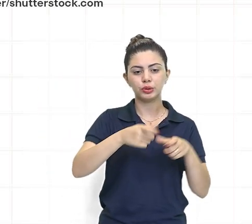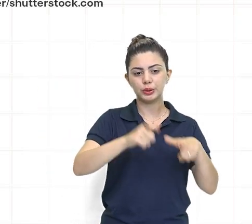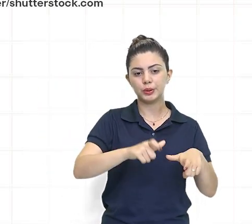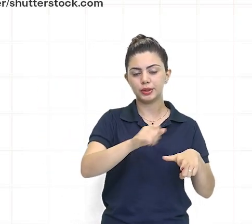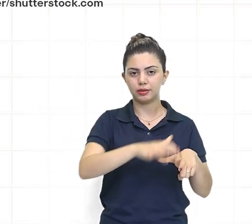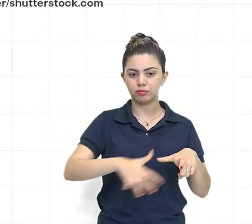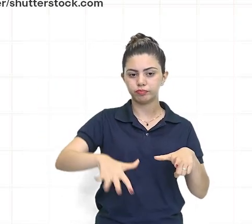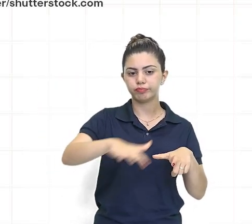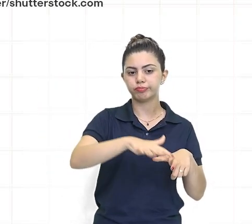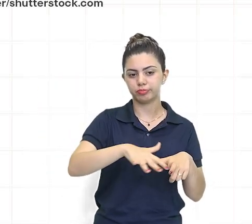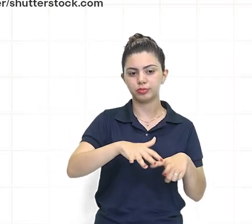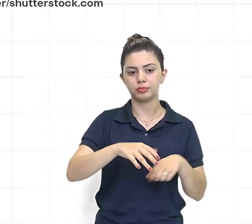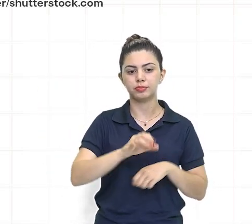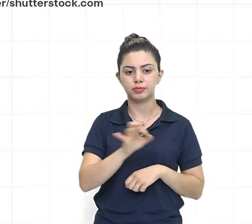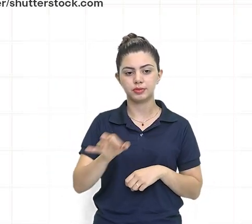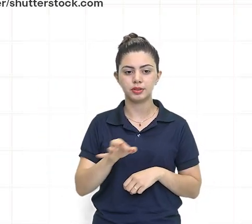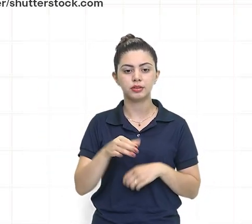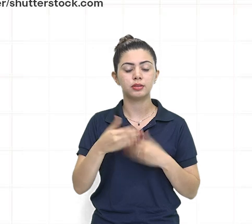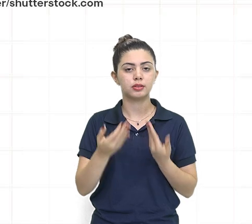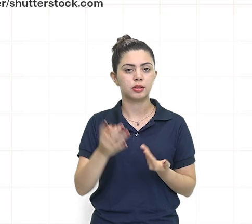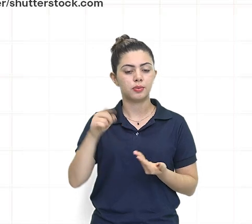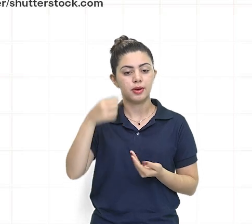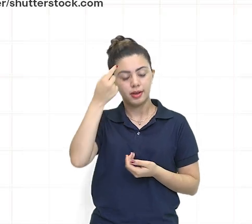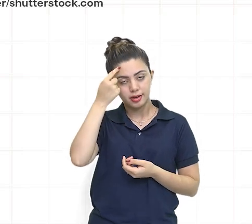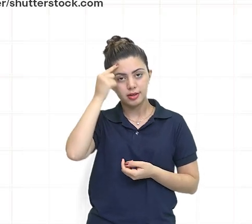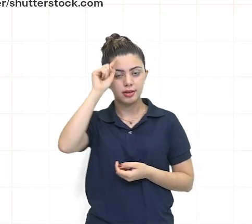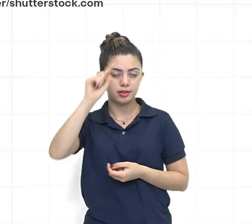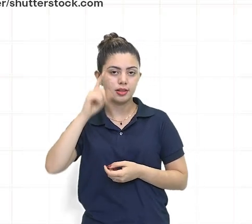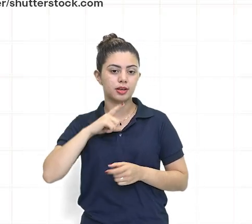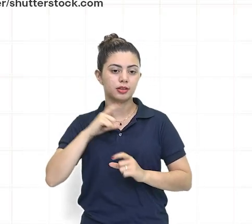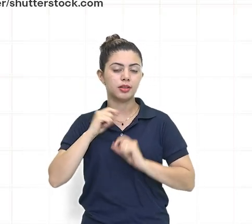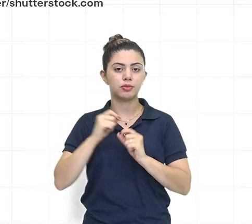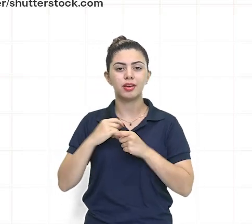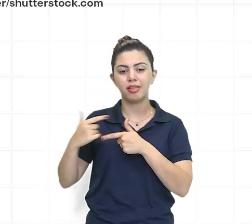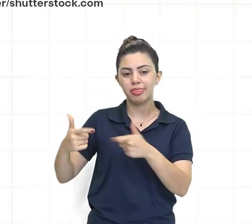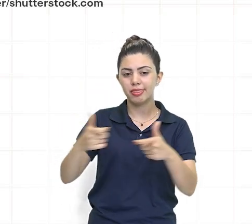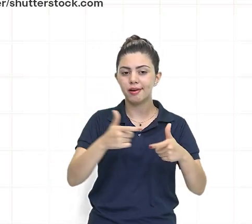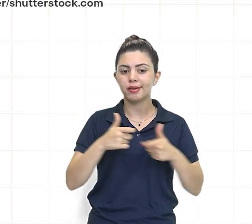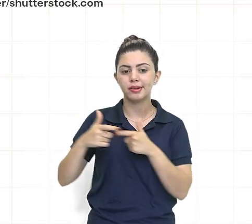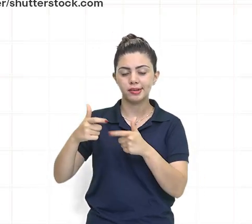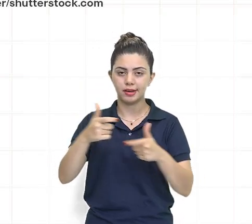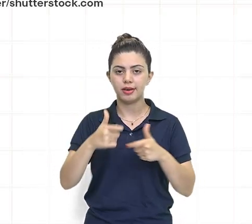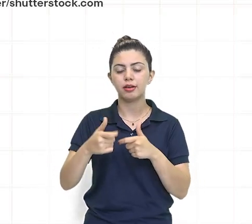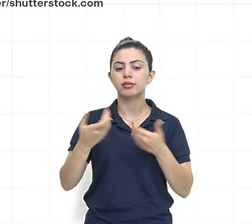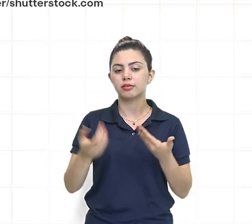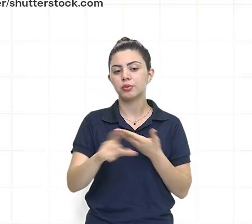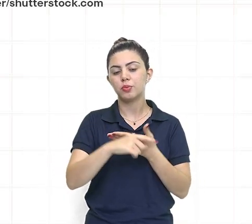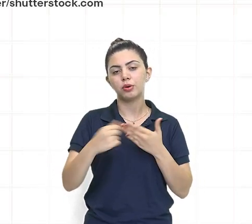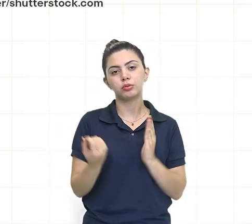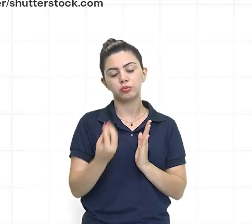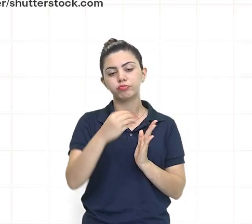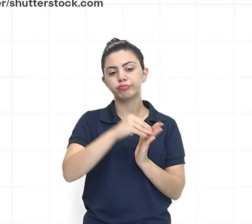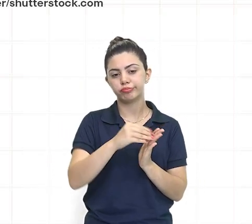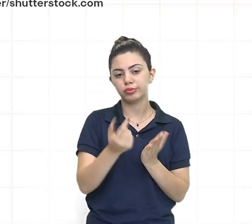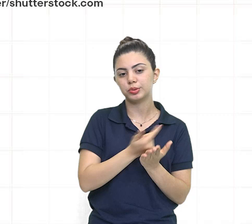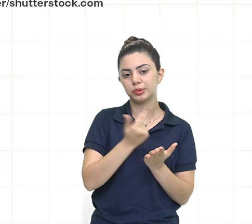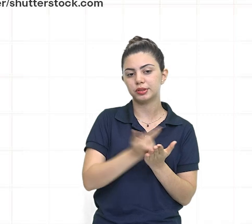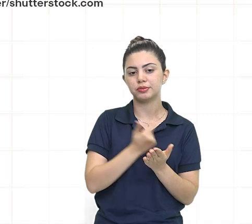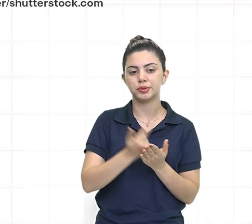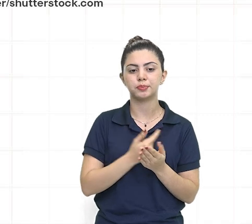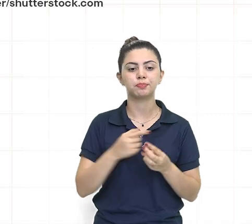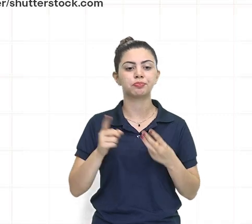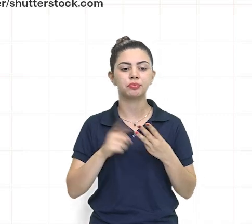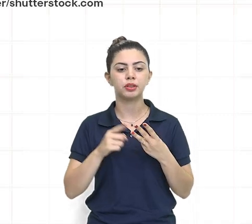não é mesmo? São, então, ideias deixadas através das guerras que o Homero, então, deixa nesse livro chamado A